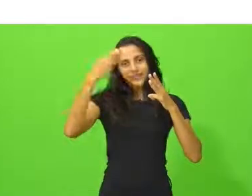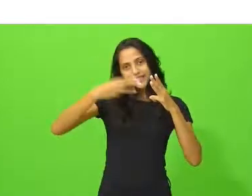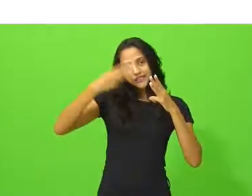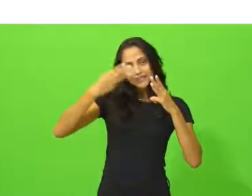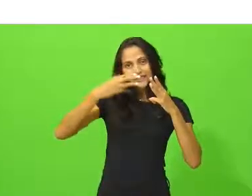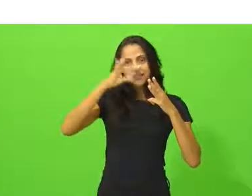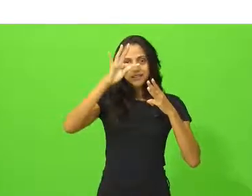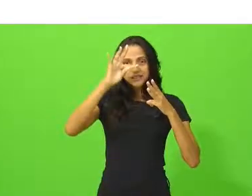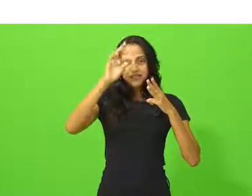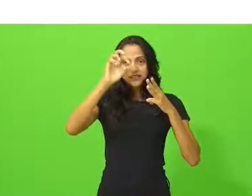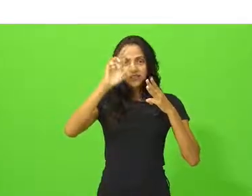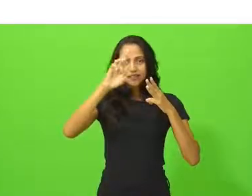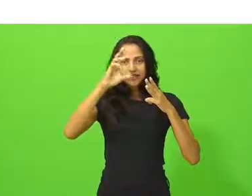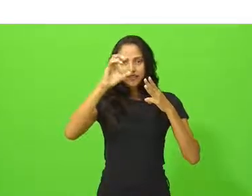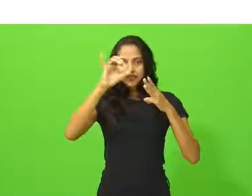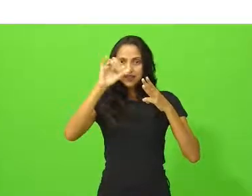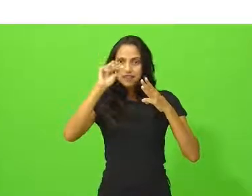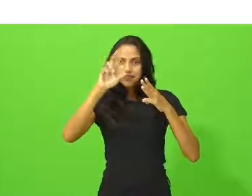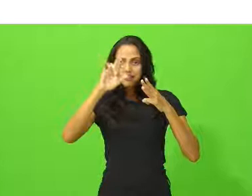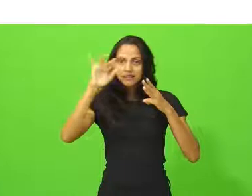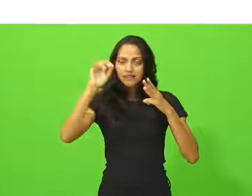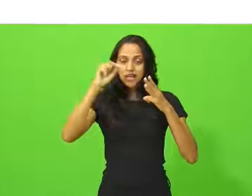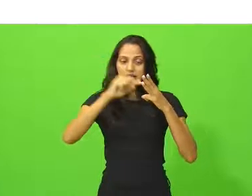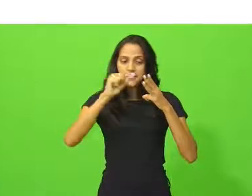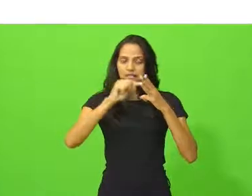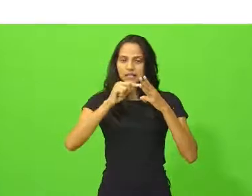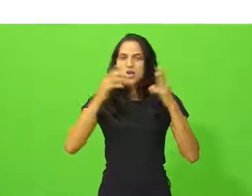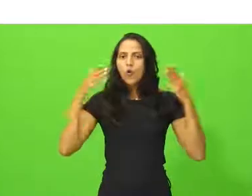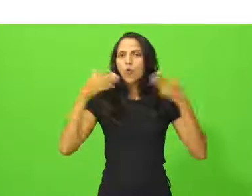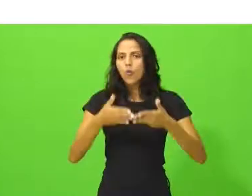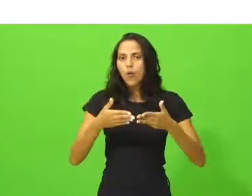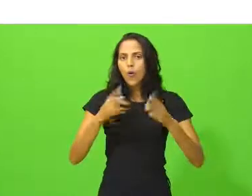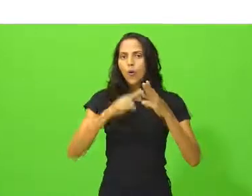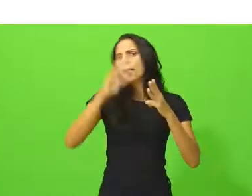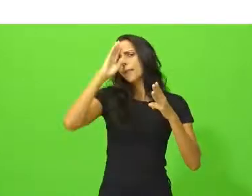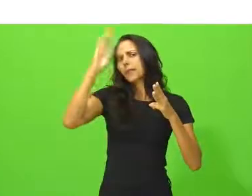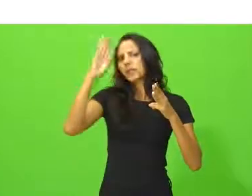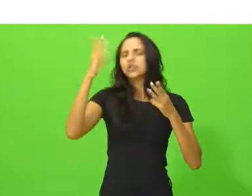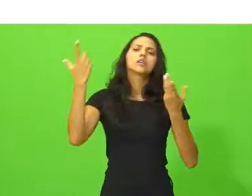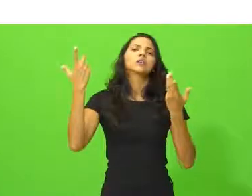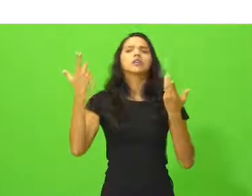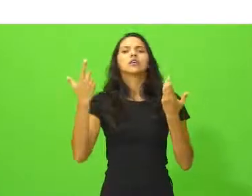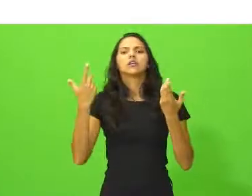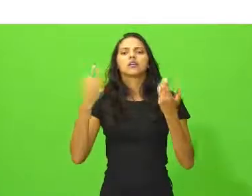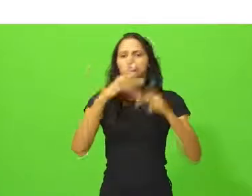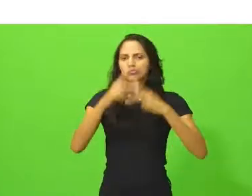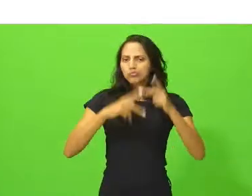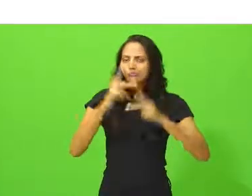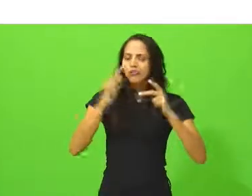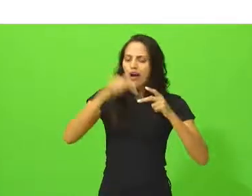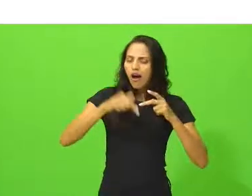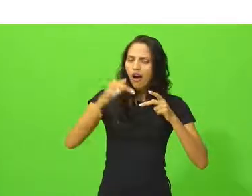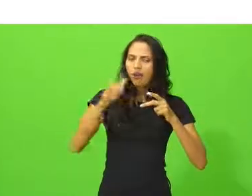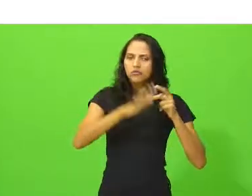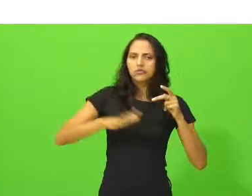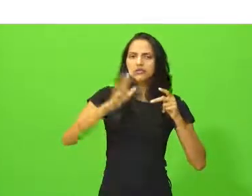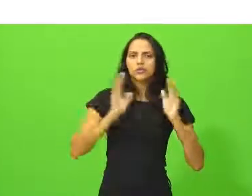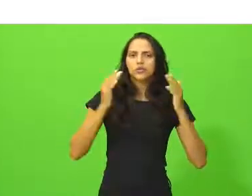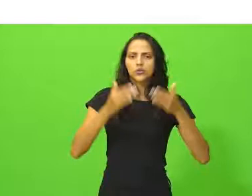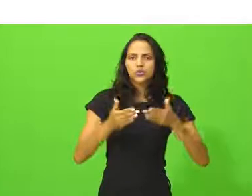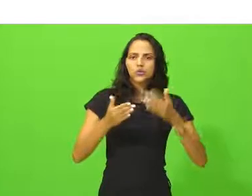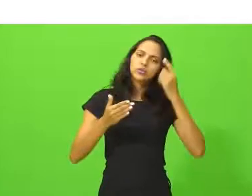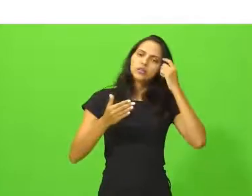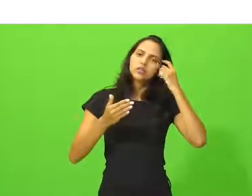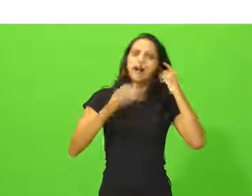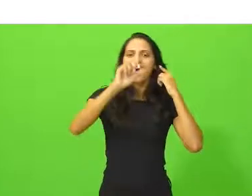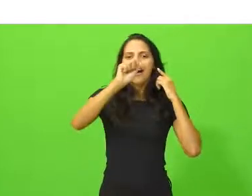nota que o terciário, ele é o setor predominante na população em que está diretamente